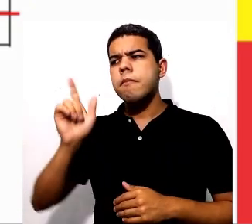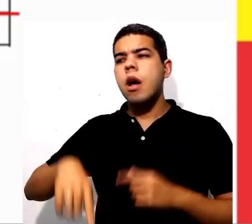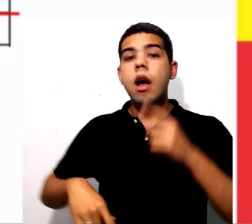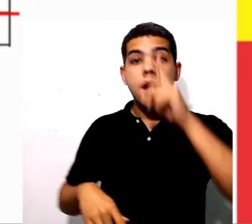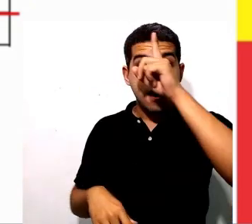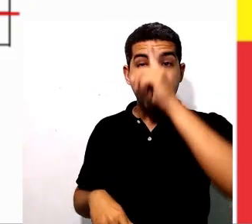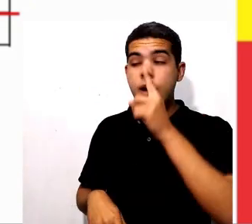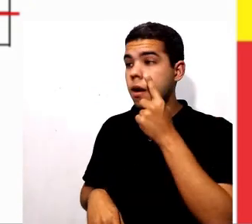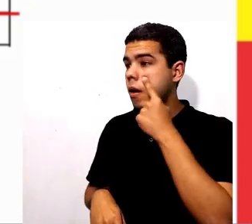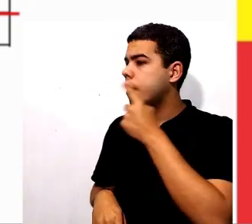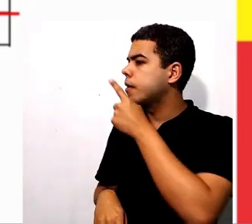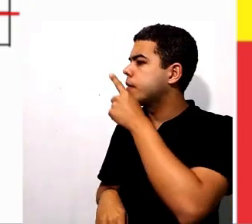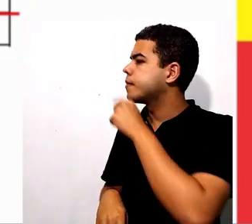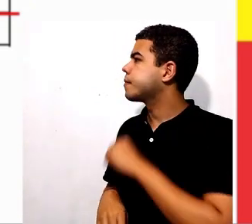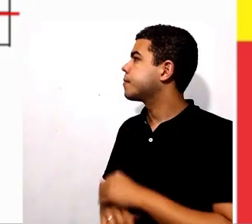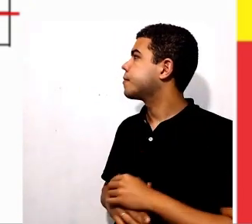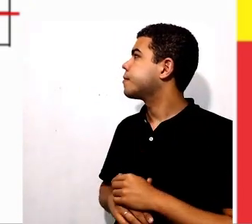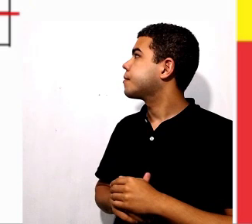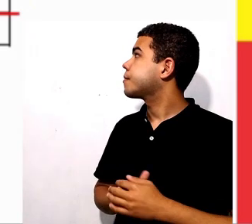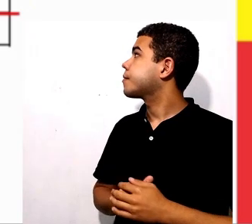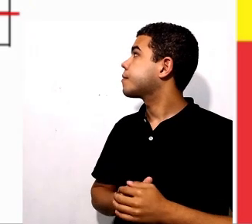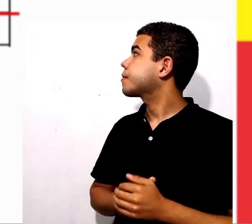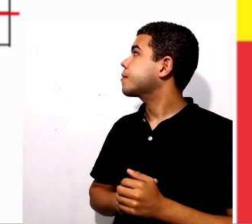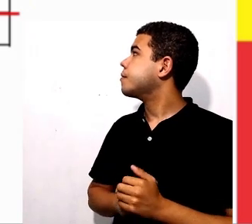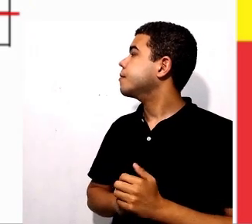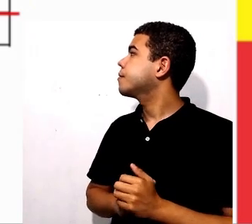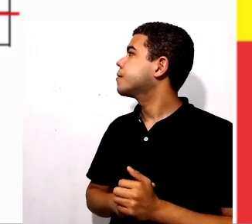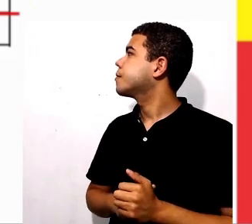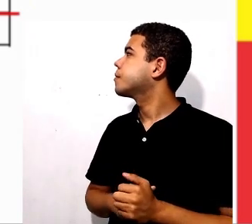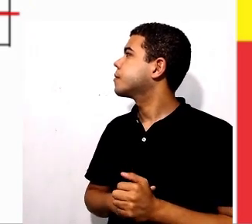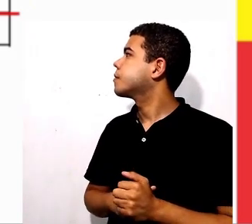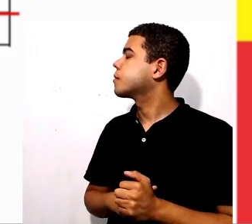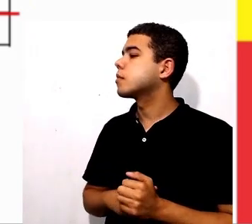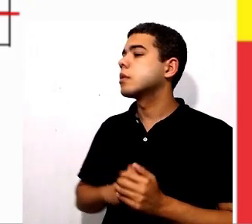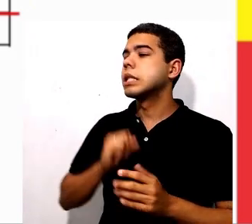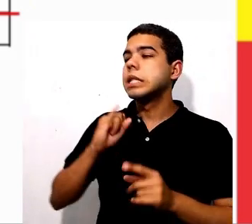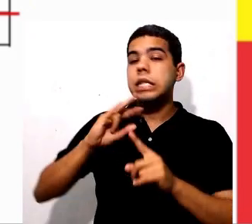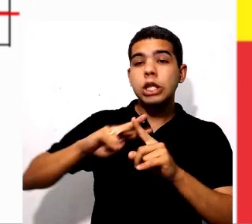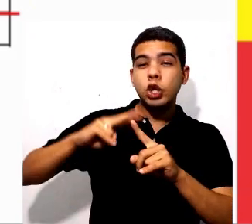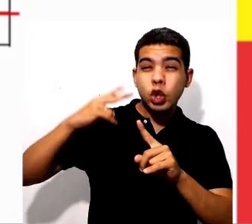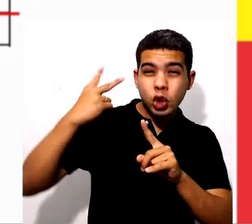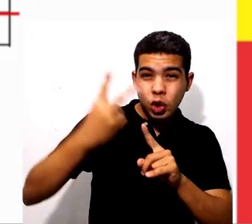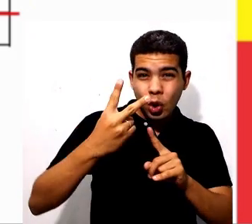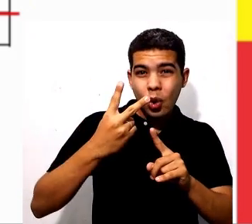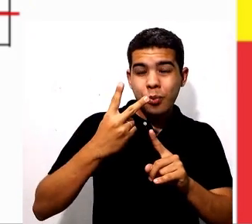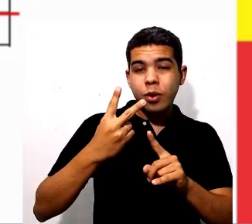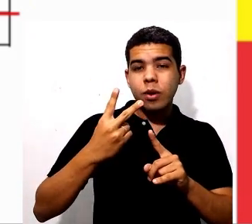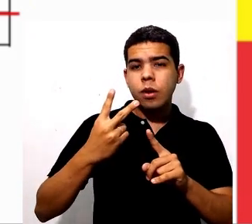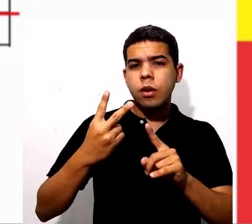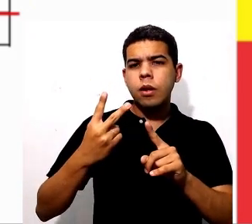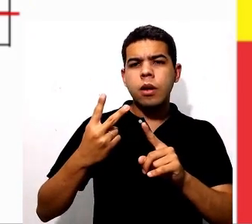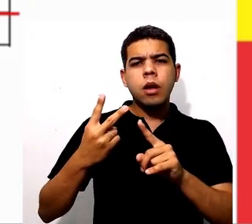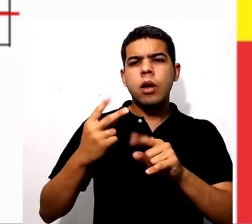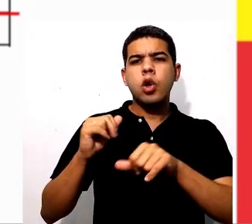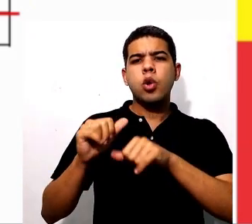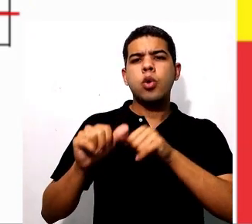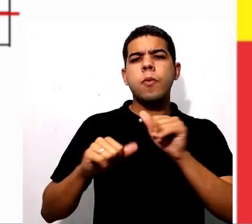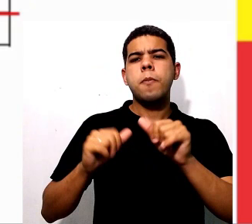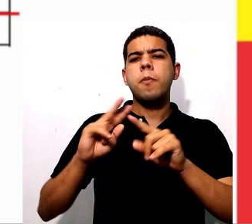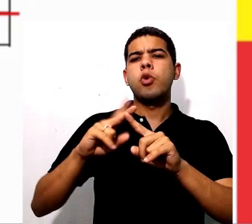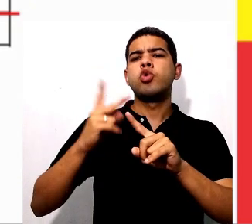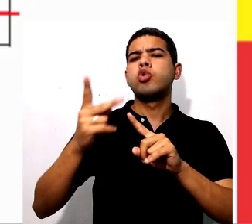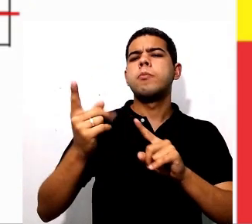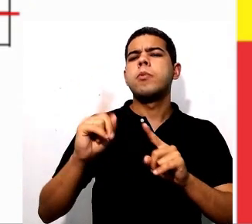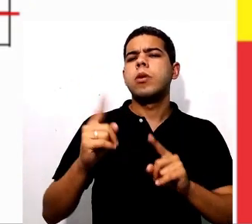observe direitinho. Esse para esse. Ah, não dá para saber, mas se você dividir 3 dividido por 2, você vai ver